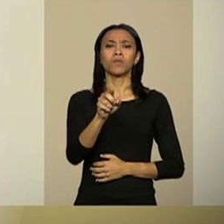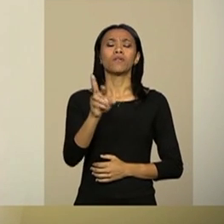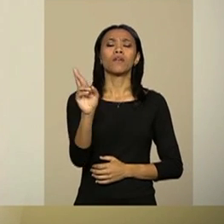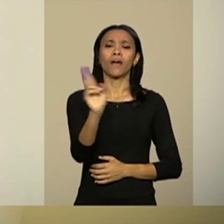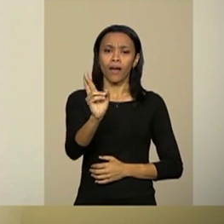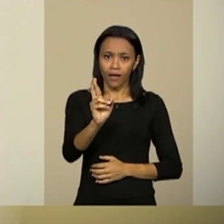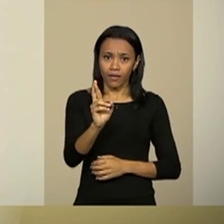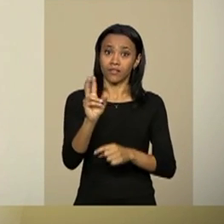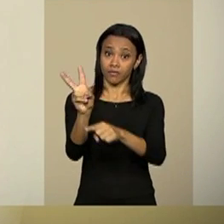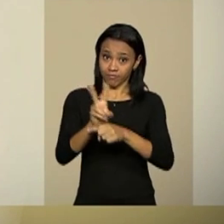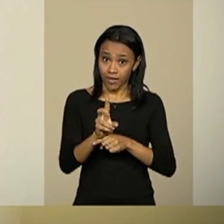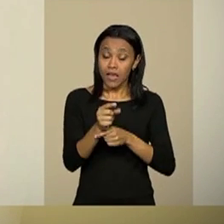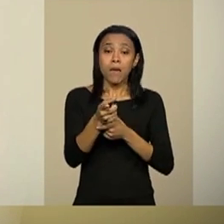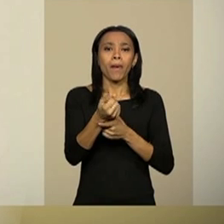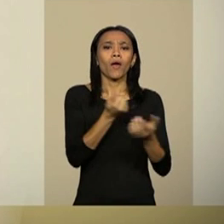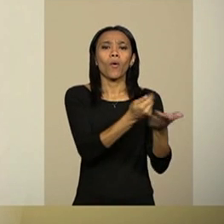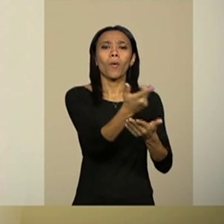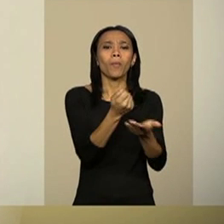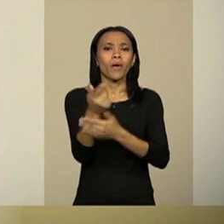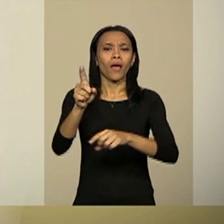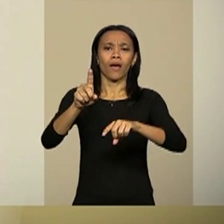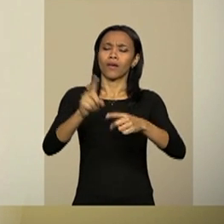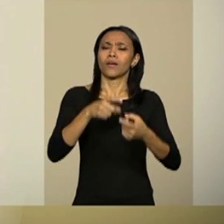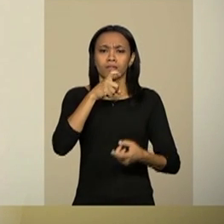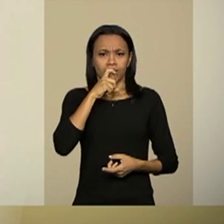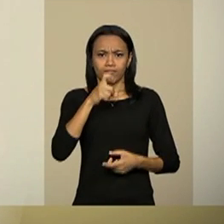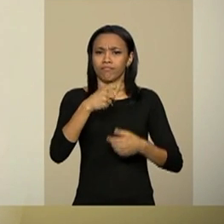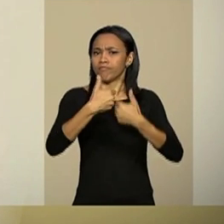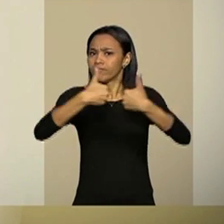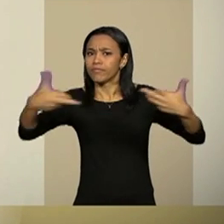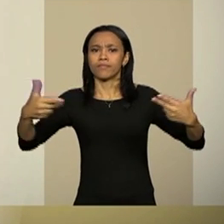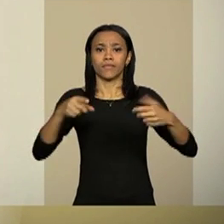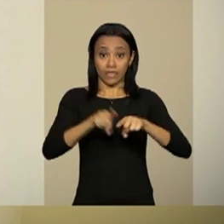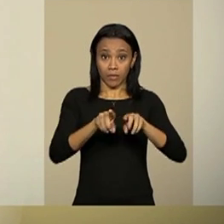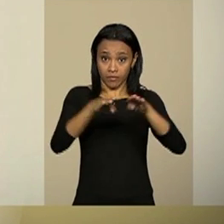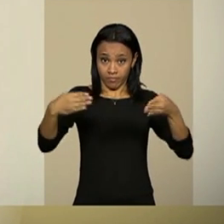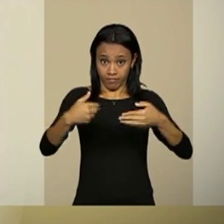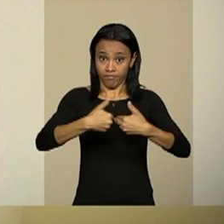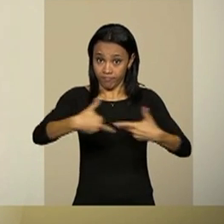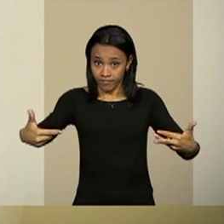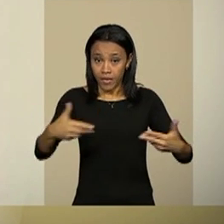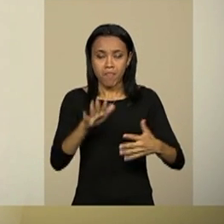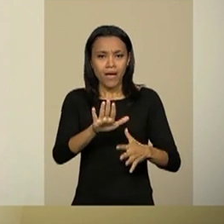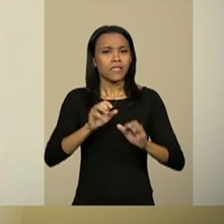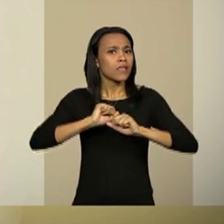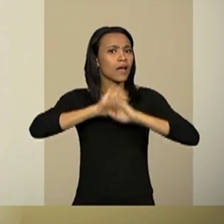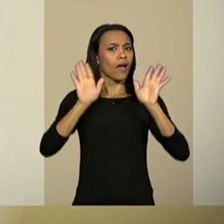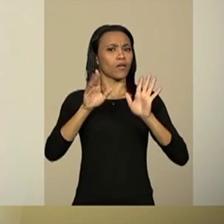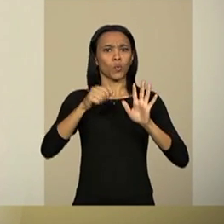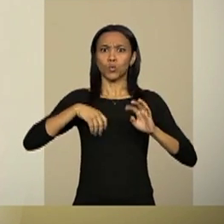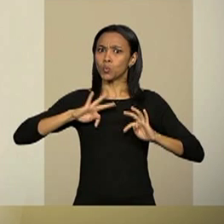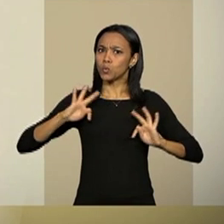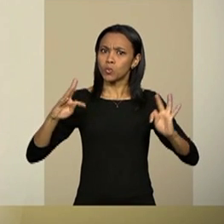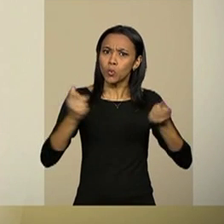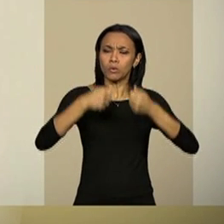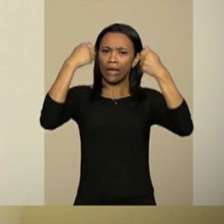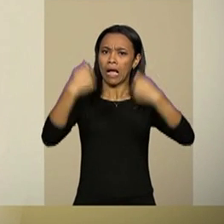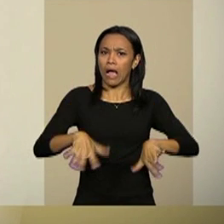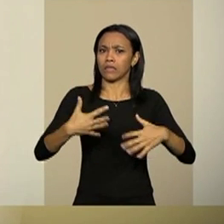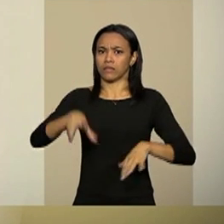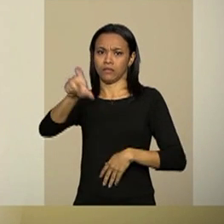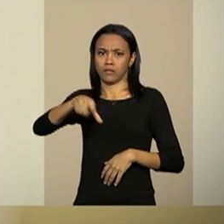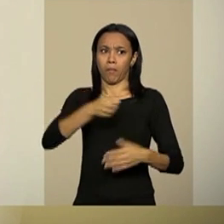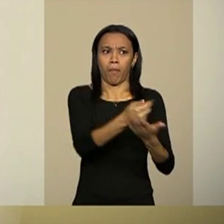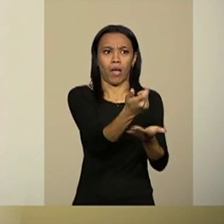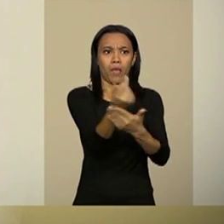para comprar os móveis e eletrodomésticos mas é bom ficar claro que ninguém precisa gastar tudo de uma vez só